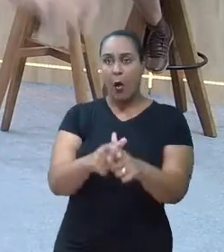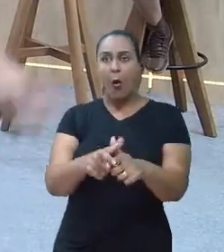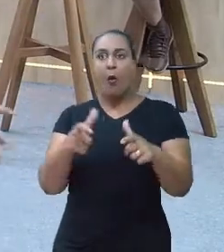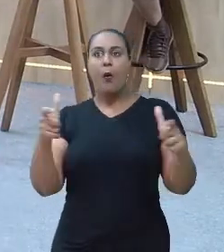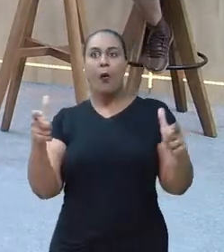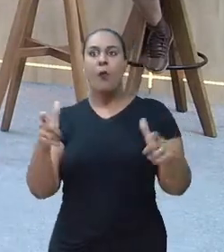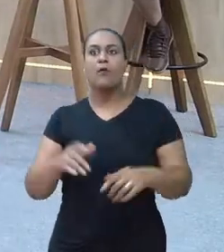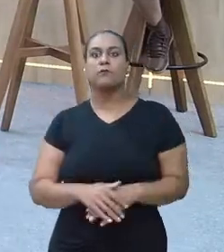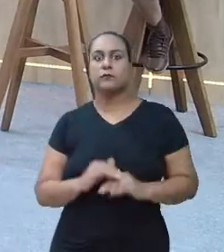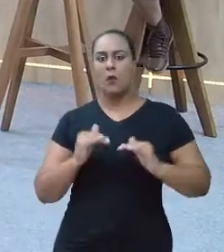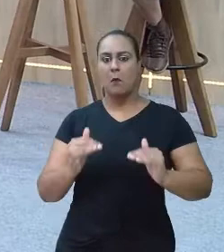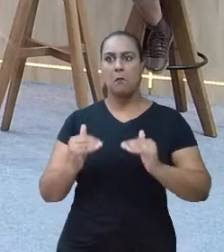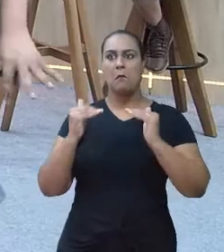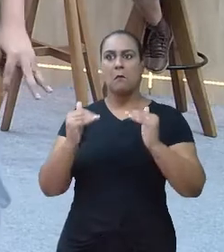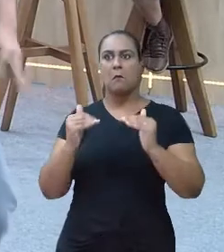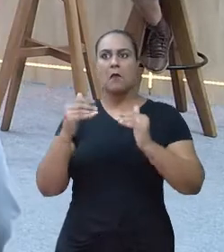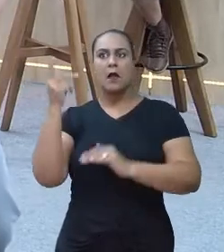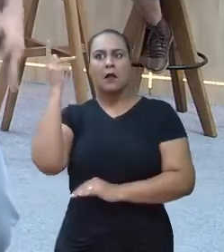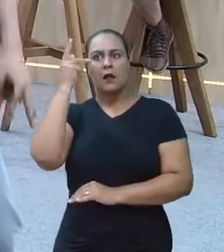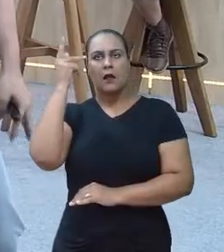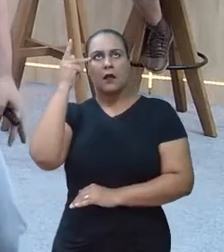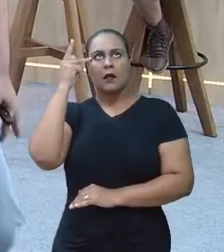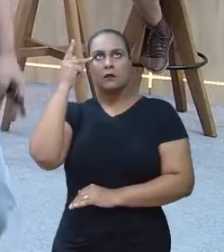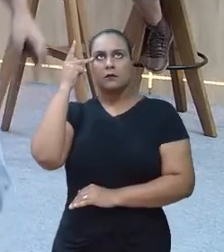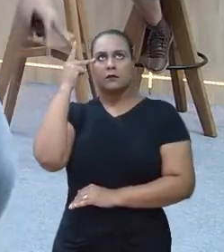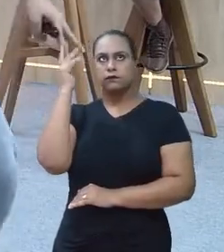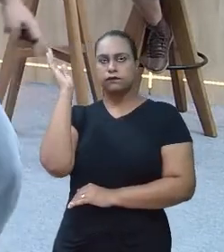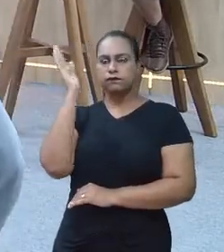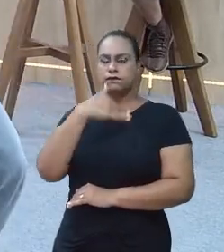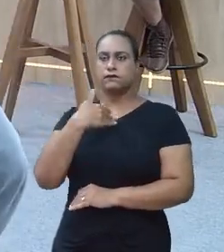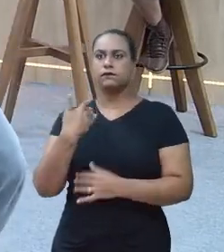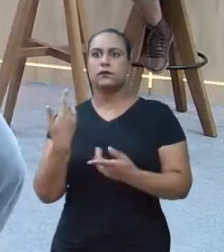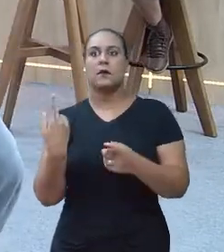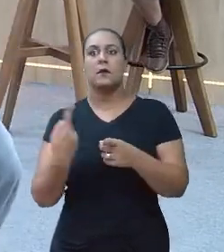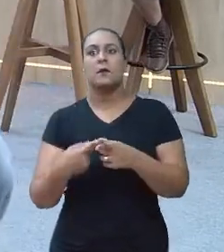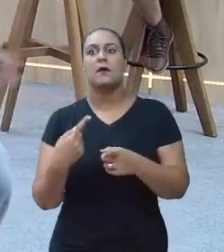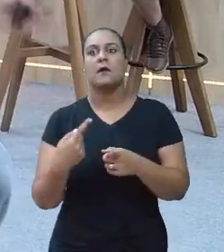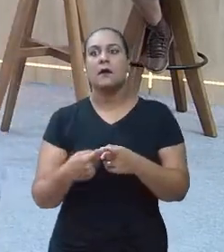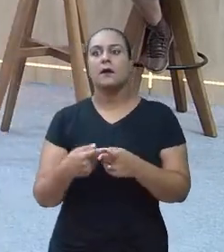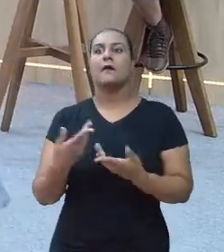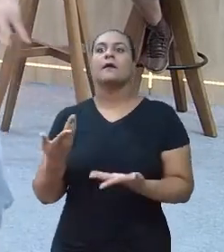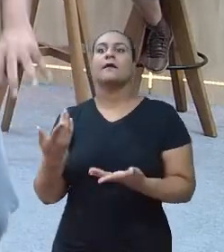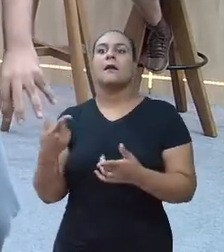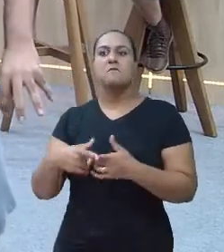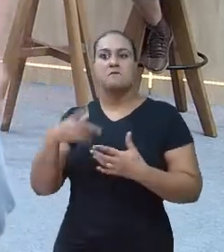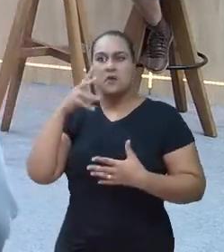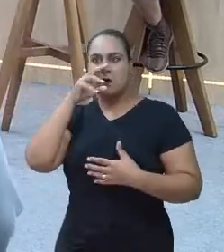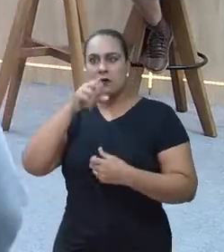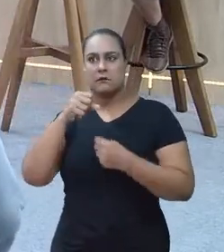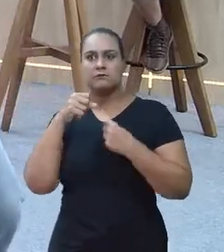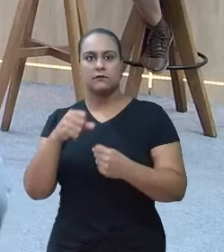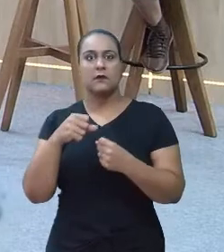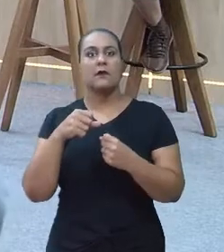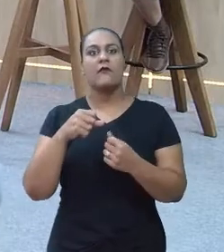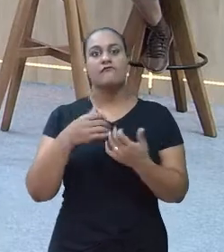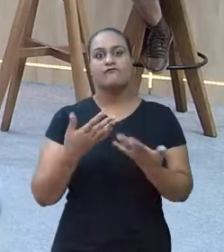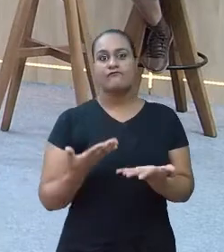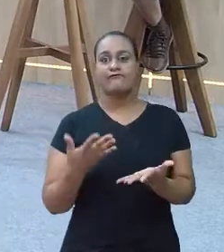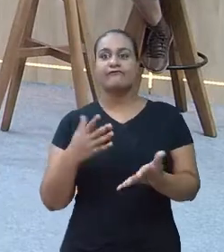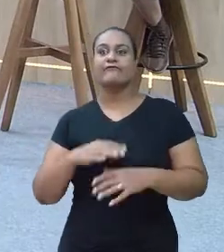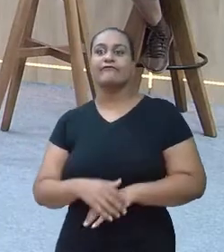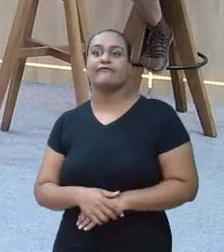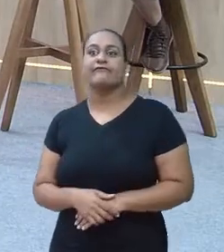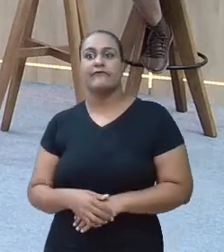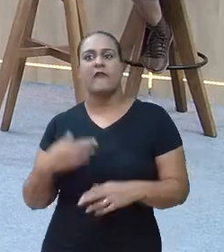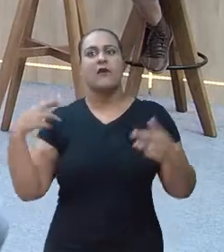dessa hierarquia, em São Paulo eu passo mal, Bia, porque ela é poderosa, que até virou global. Faço rima